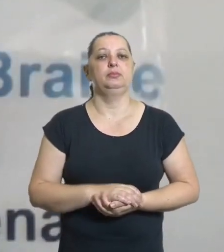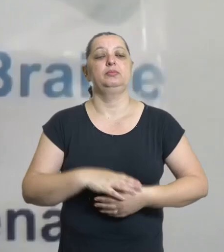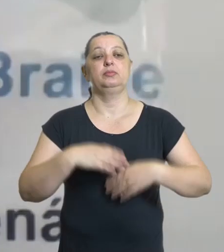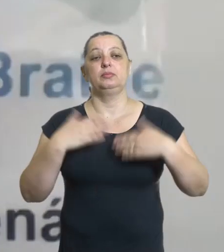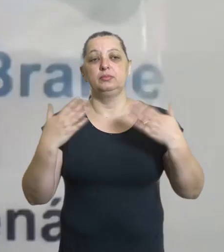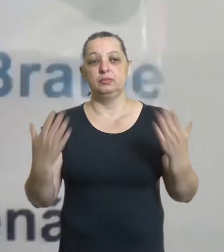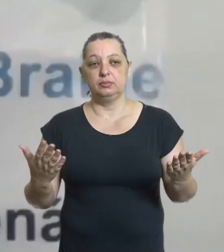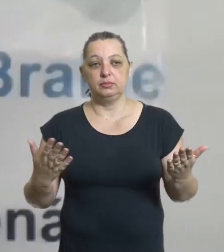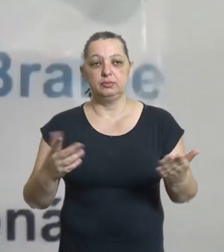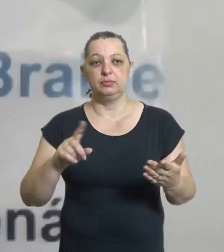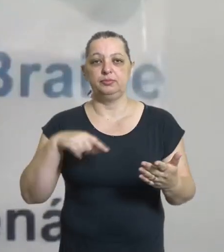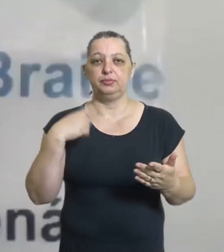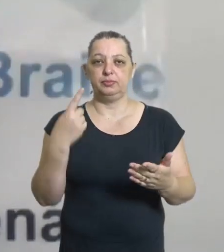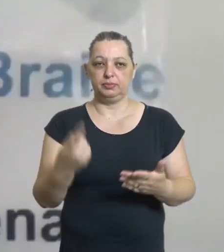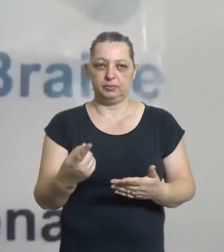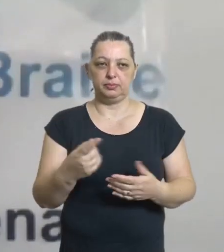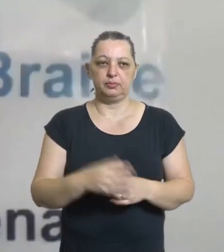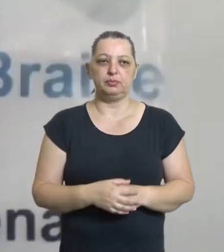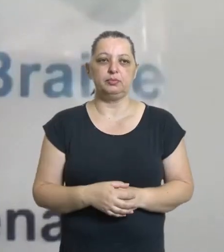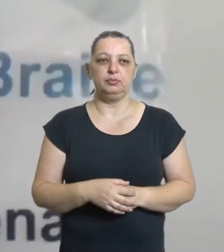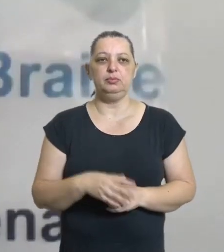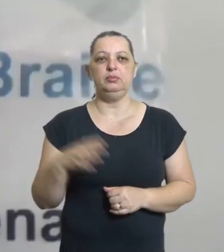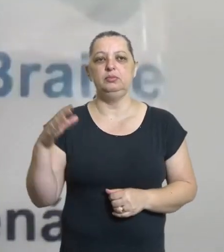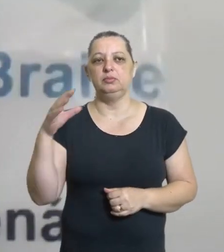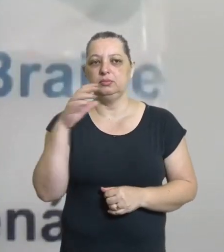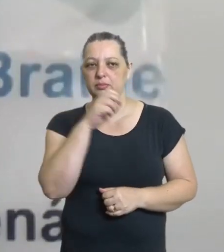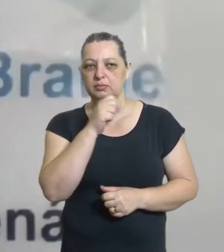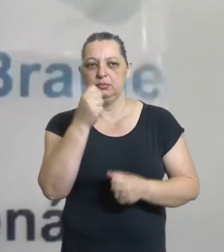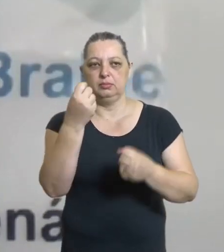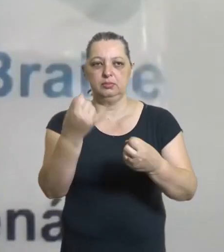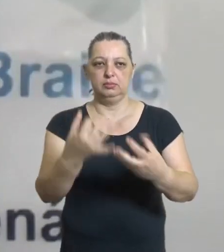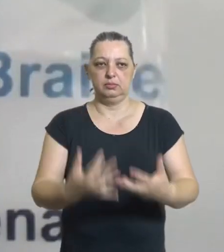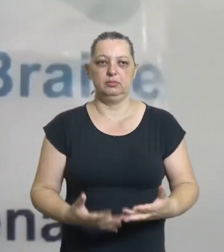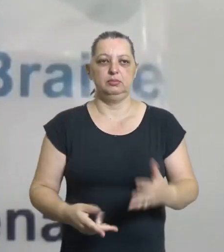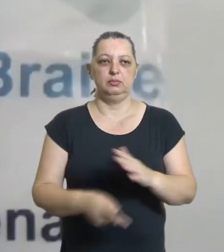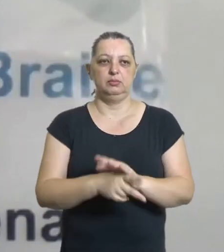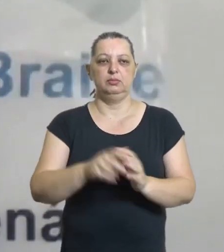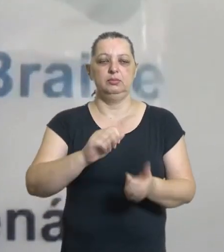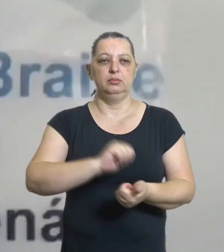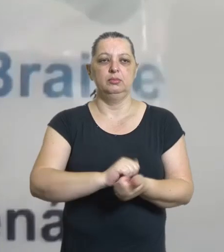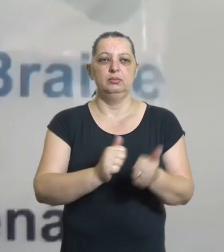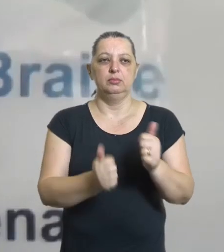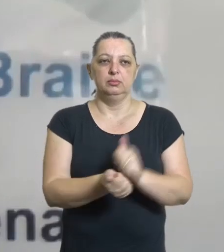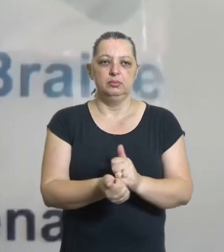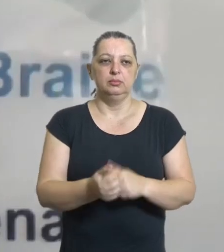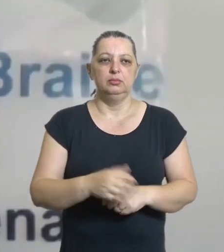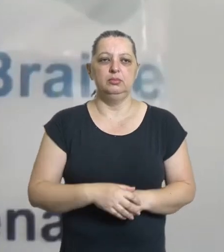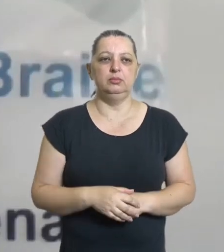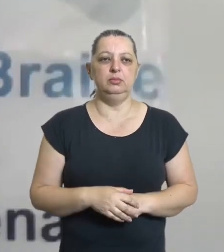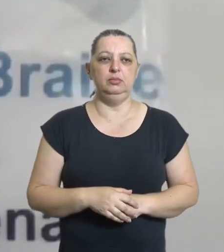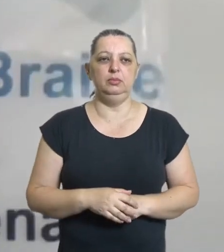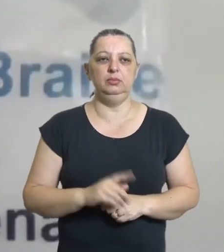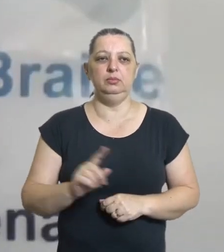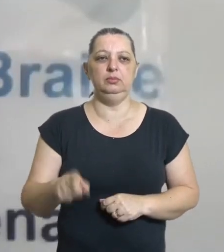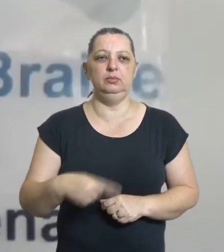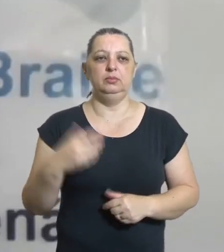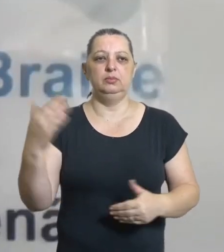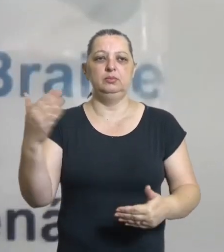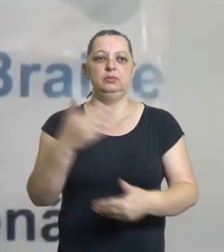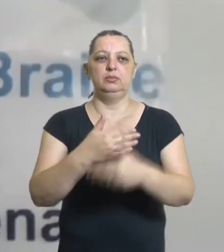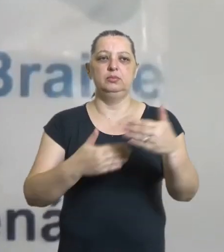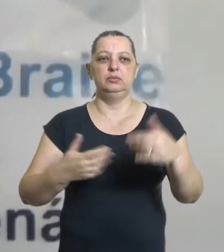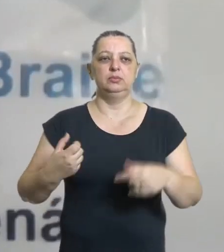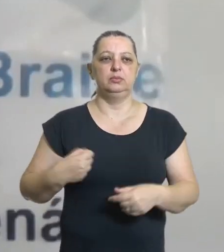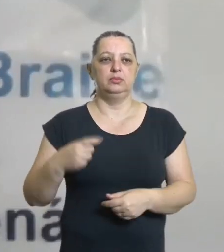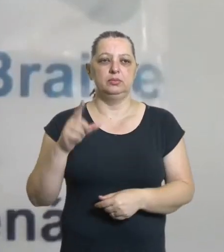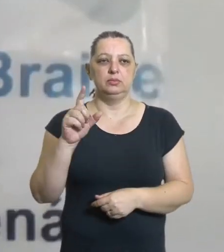Bom, depois dessa rápida pincelada sobre a adaptação para baixa visão, eu vou pedir para pular para o PPT